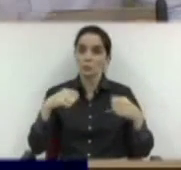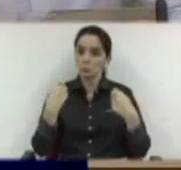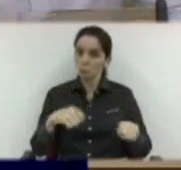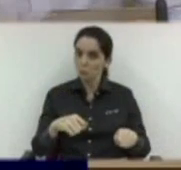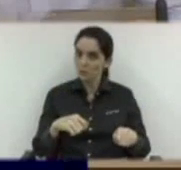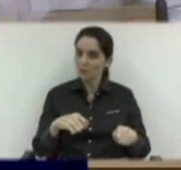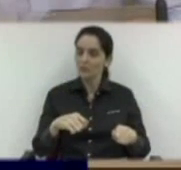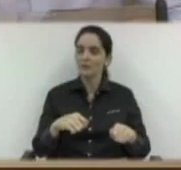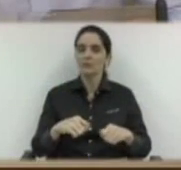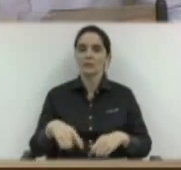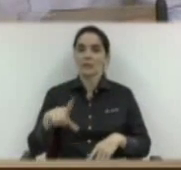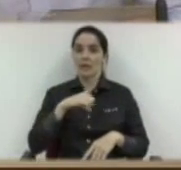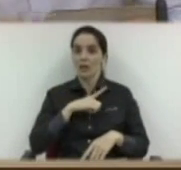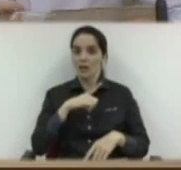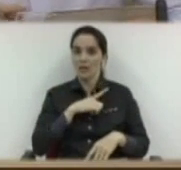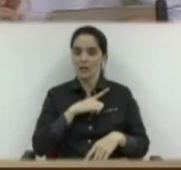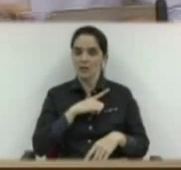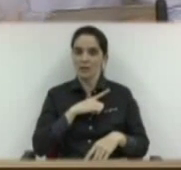identificados exclusivamente